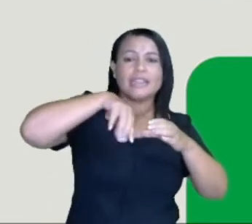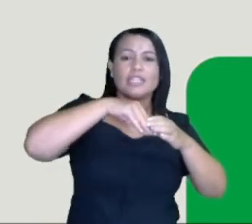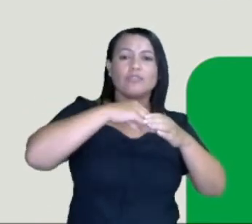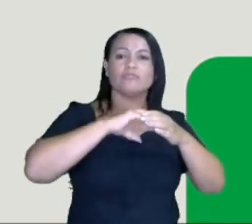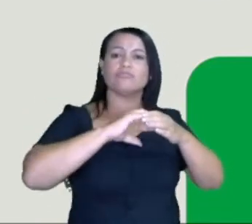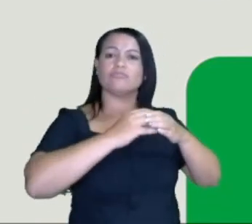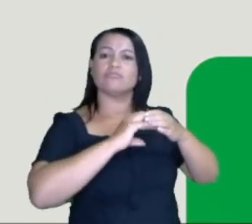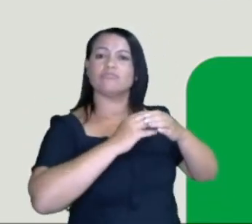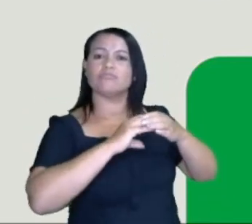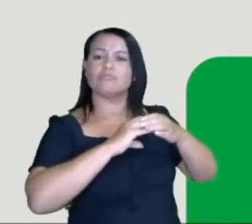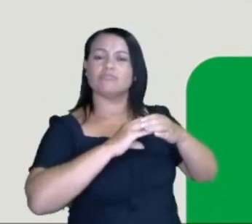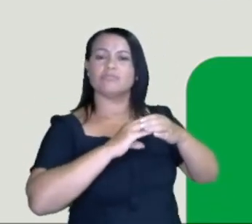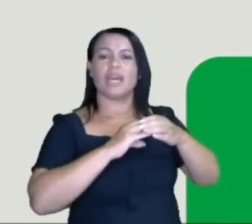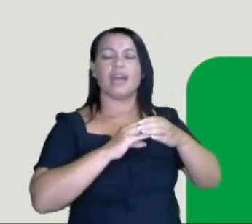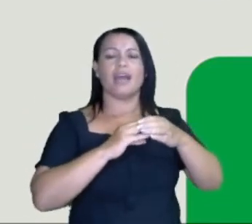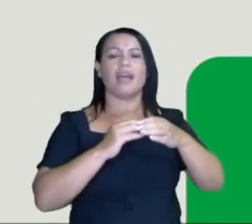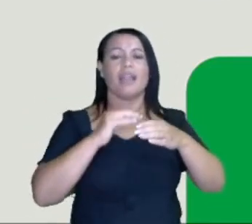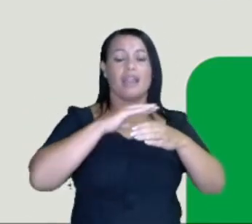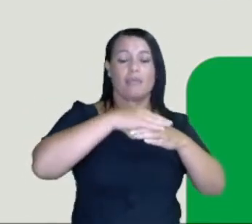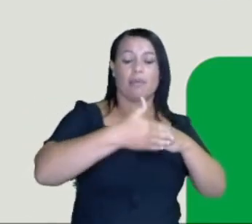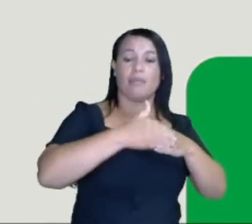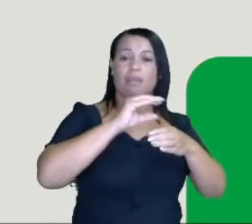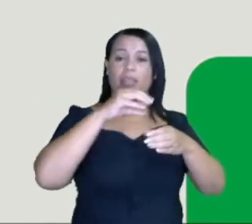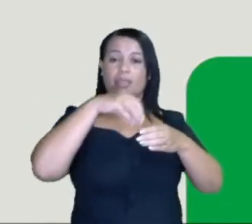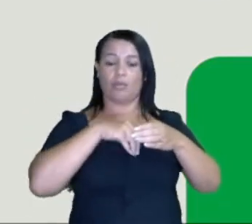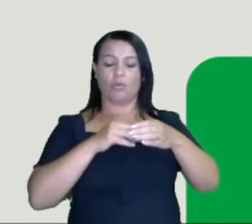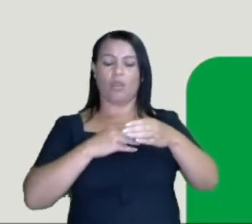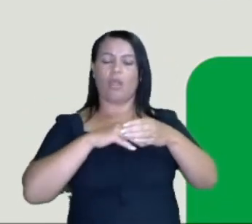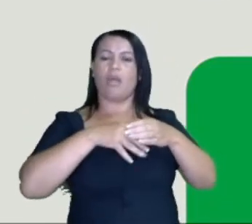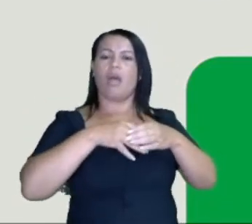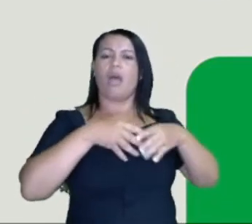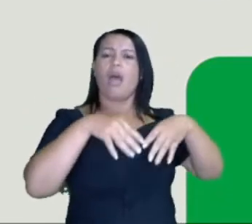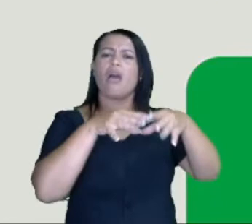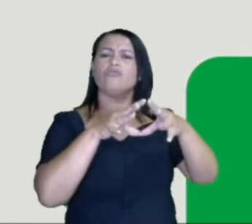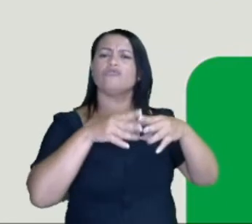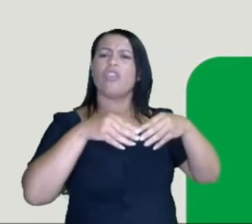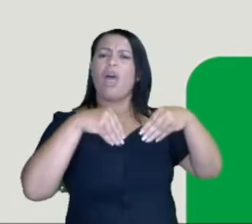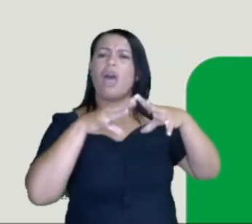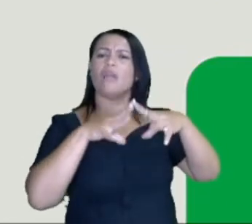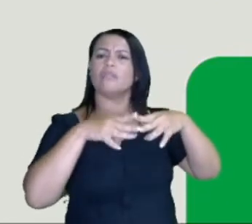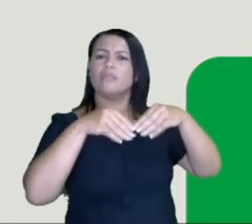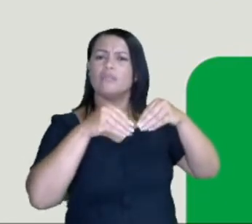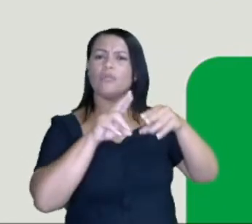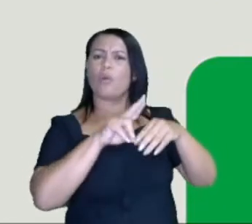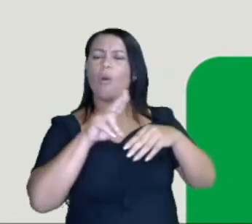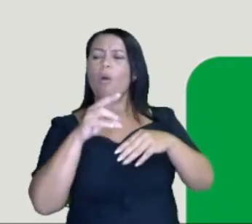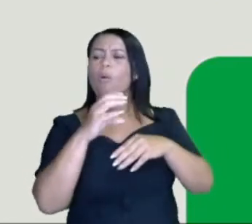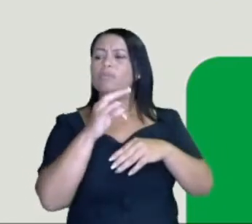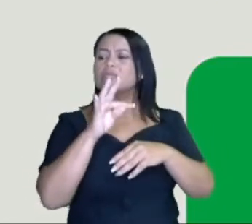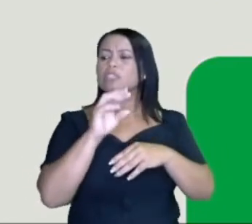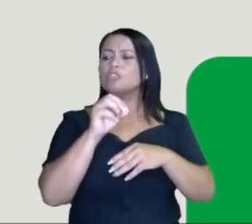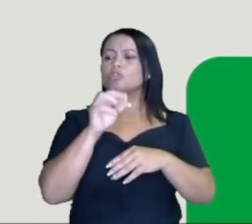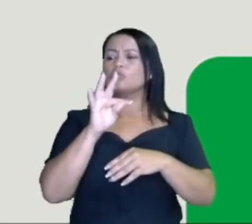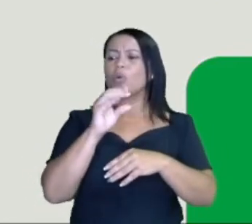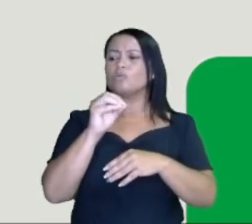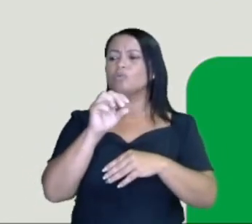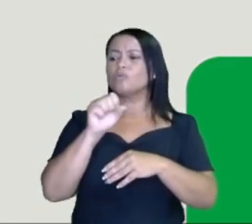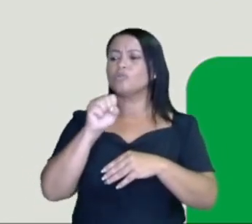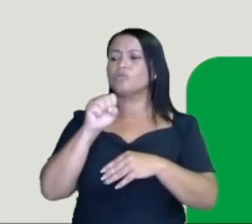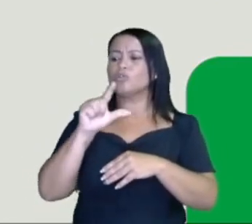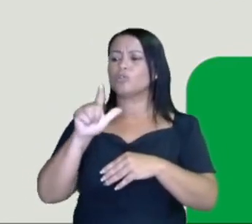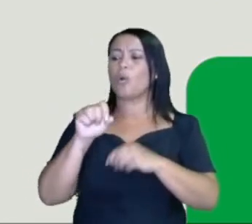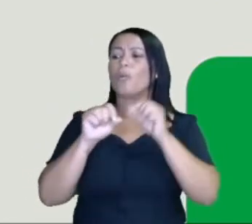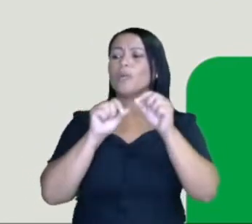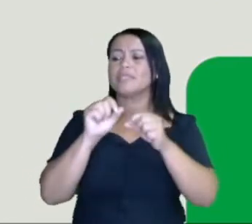plasmática e o núcleo. Nela há um material gelatinoso, chamado citosol, que é formado por diversos